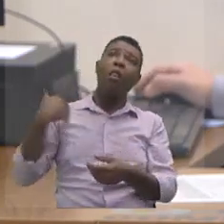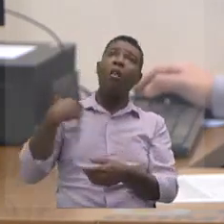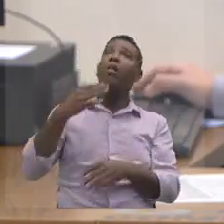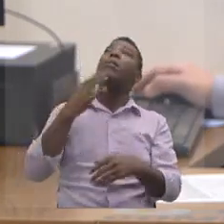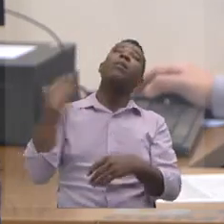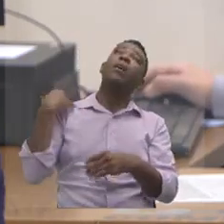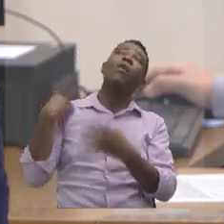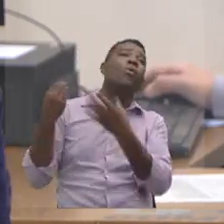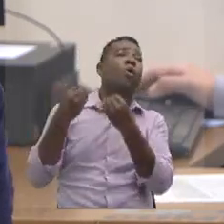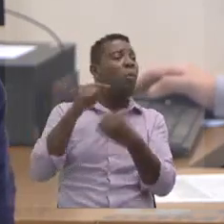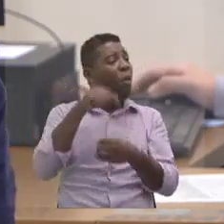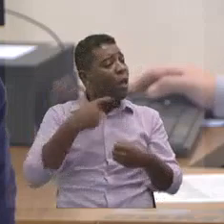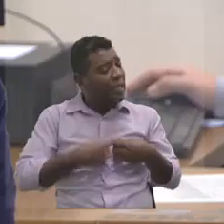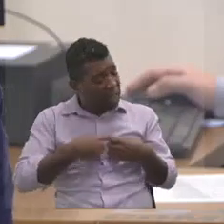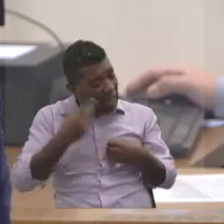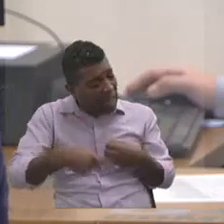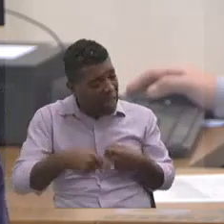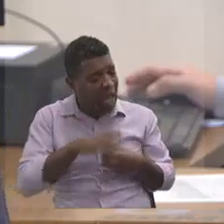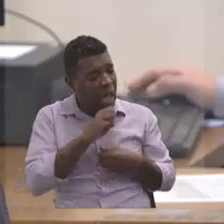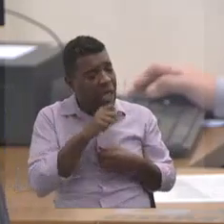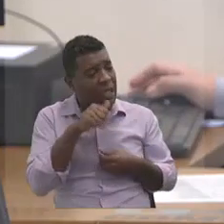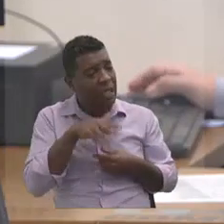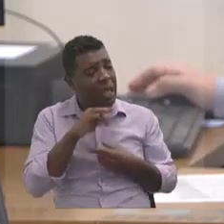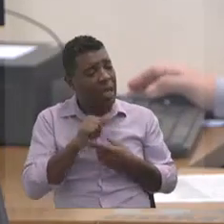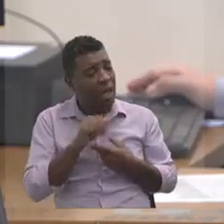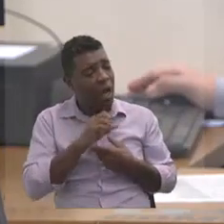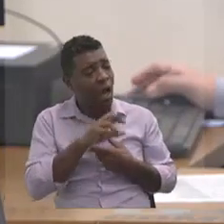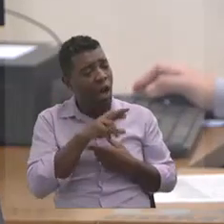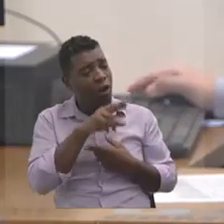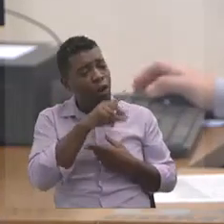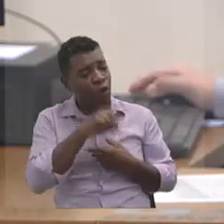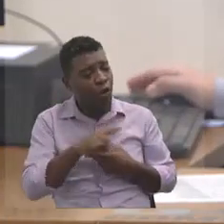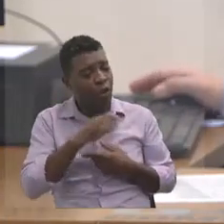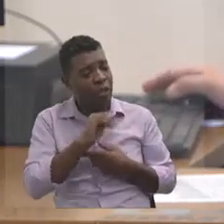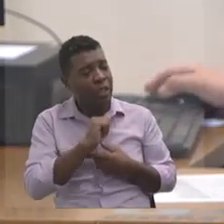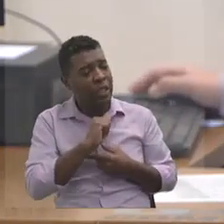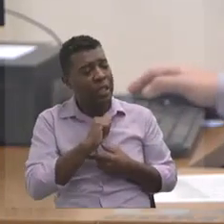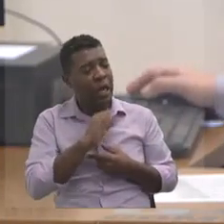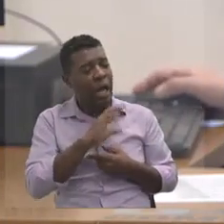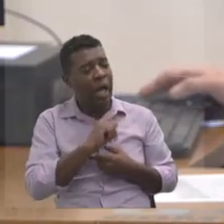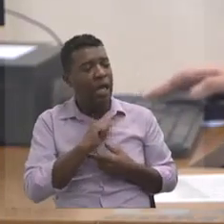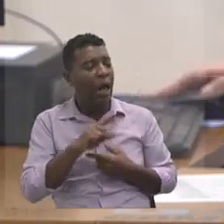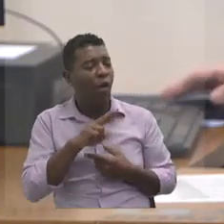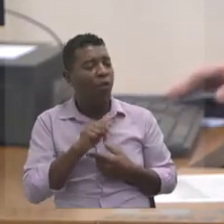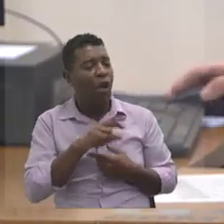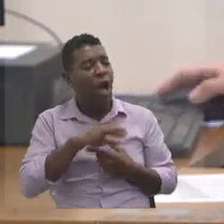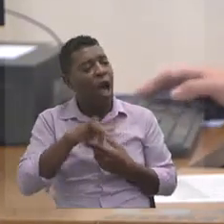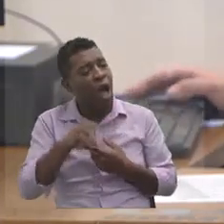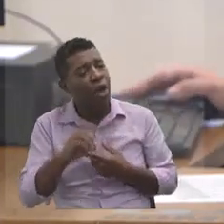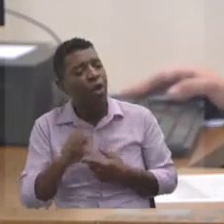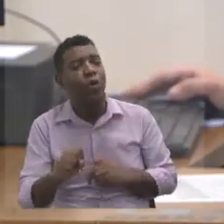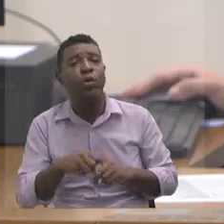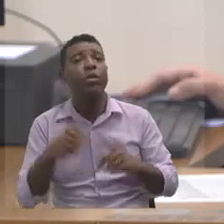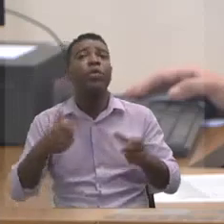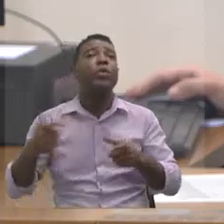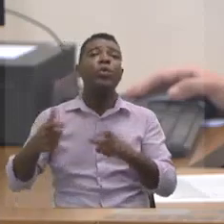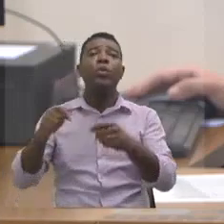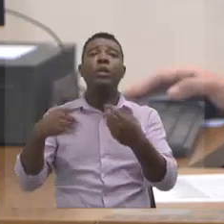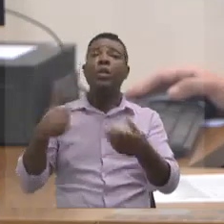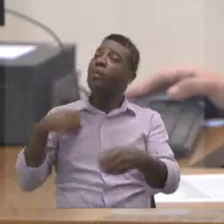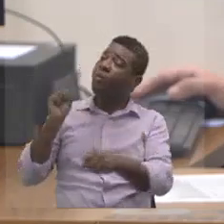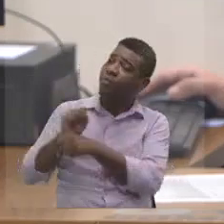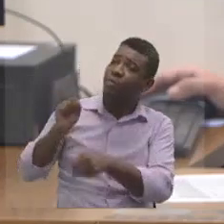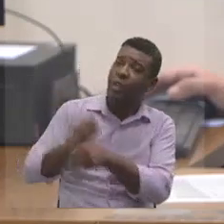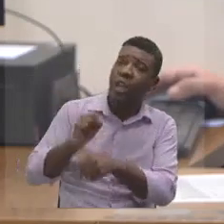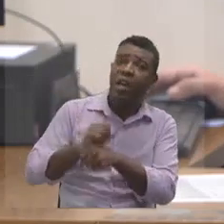previsão de início dessas obras a gente já tem lutado por isso desde o ano passado e a gente espera em breve ter boas notícias para